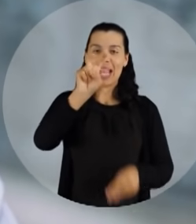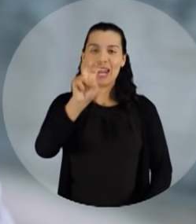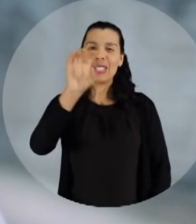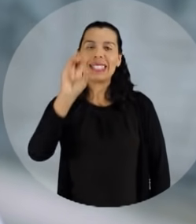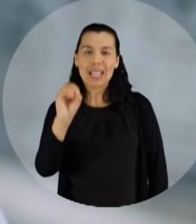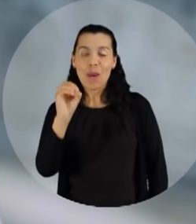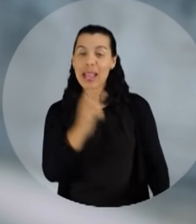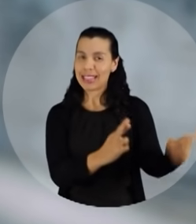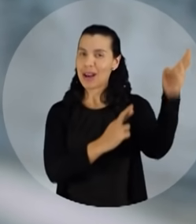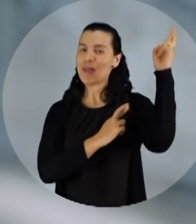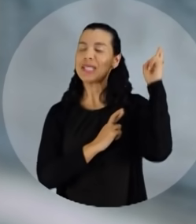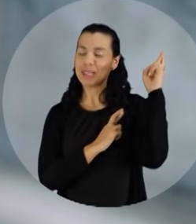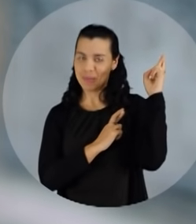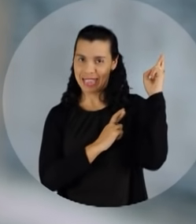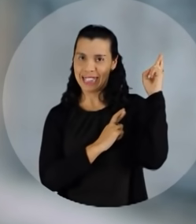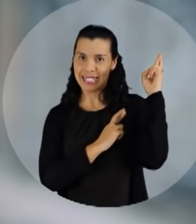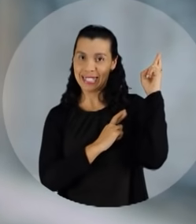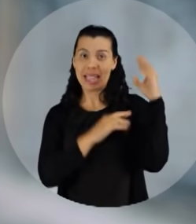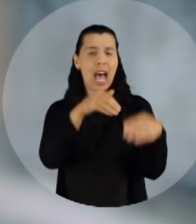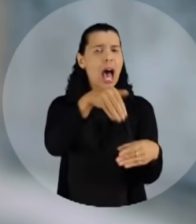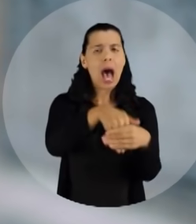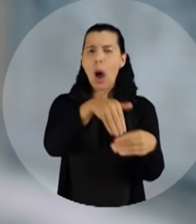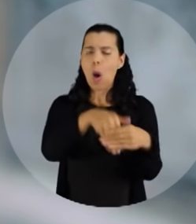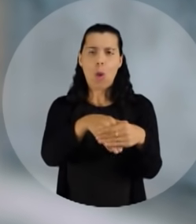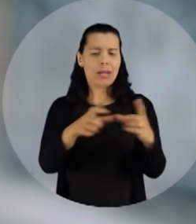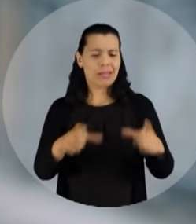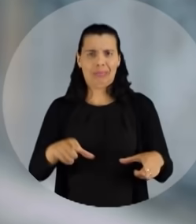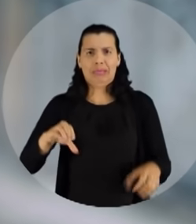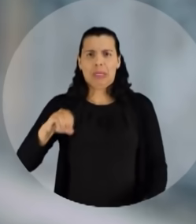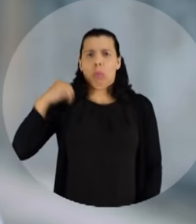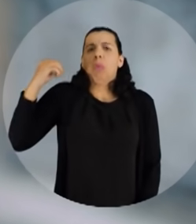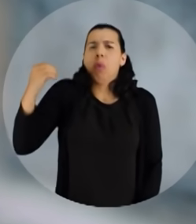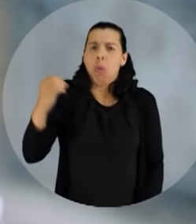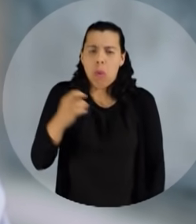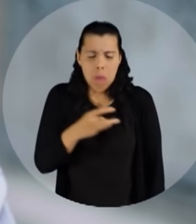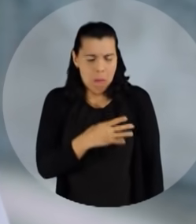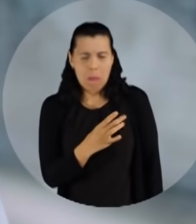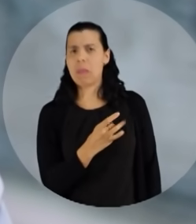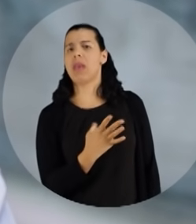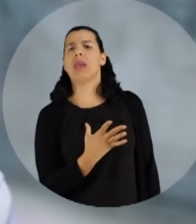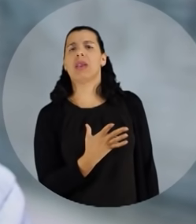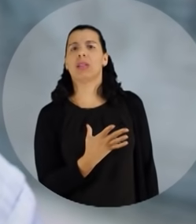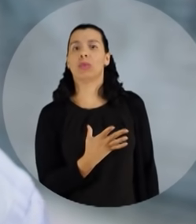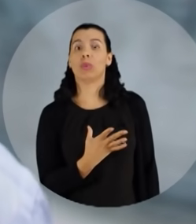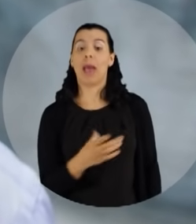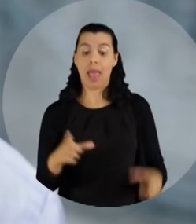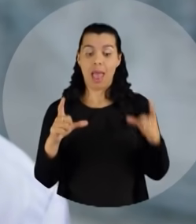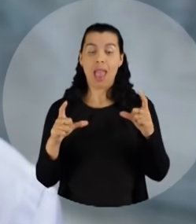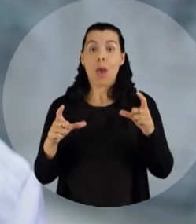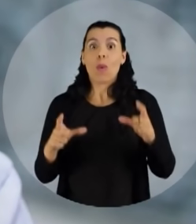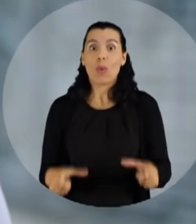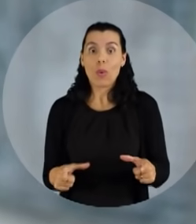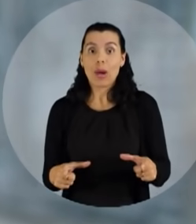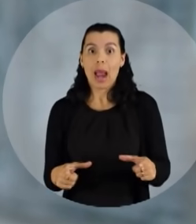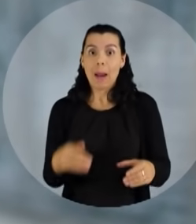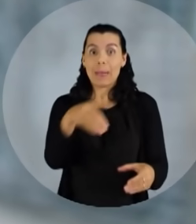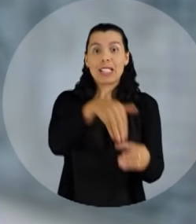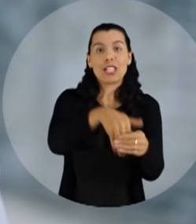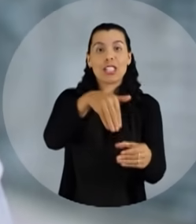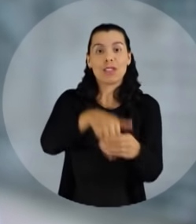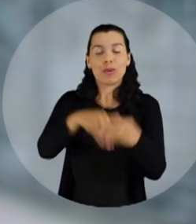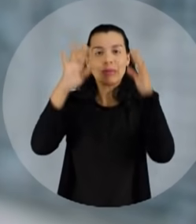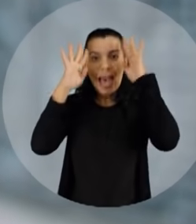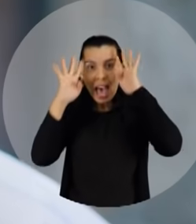e votaram com esperança. Urna não é lugar para a gente depositar medo, ódio. Urna é lugar para a gente